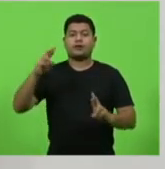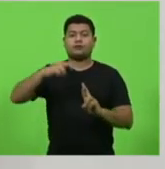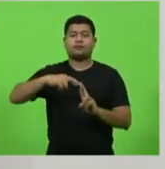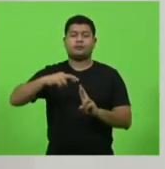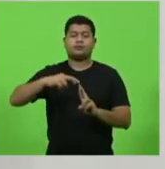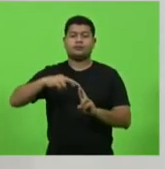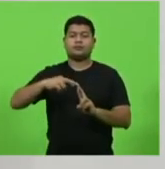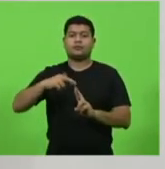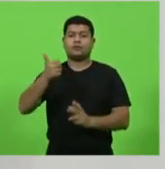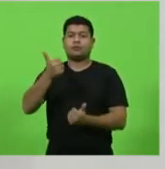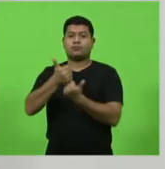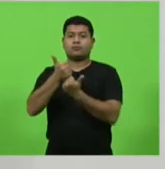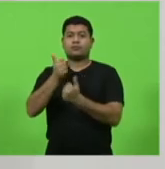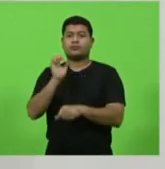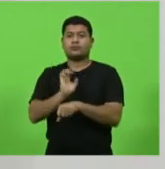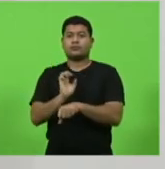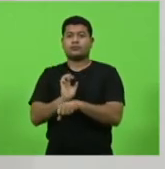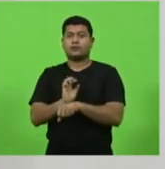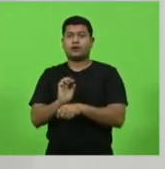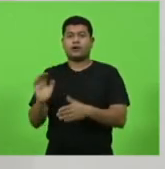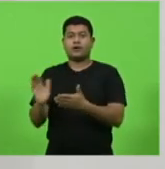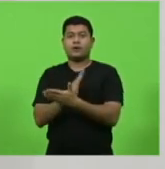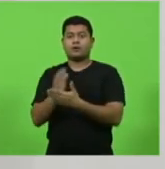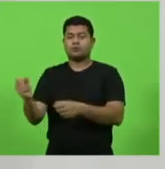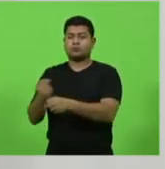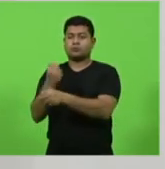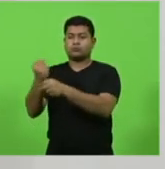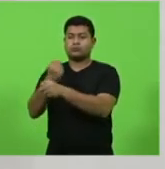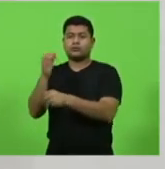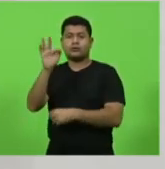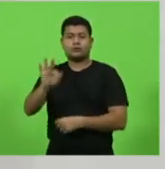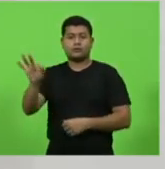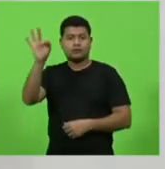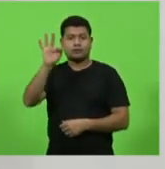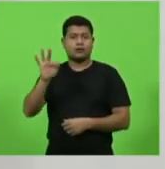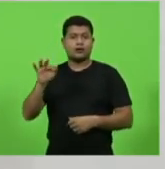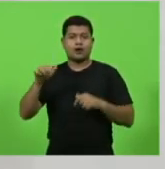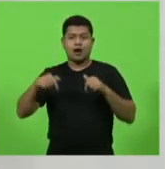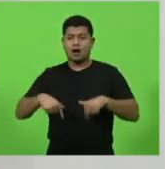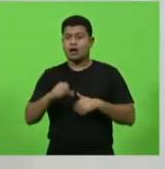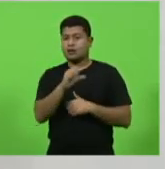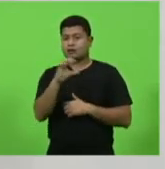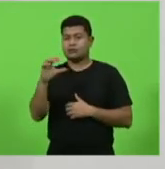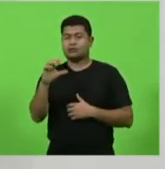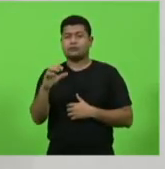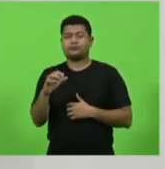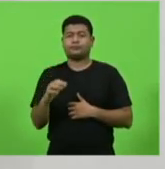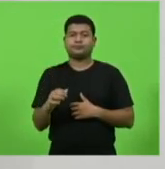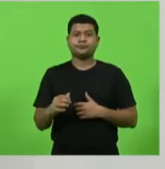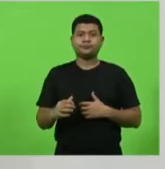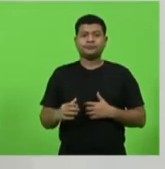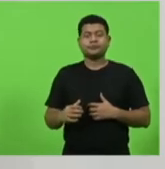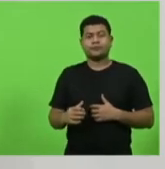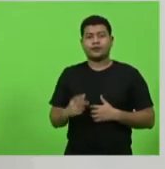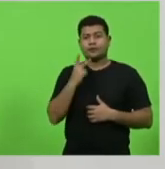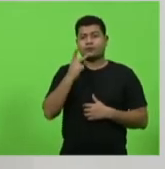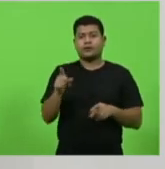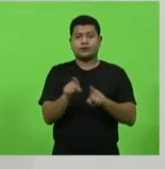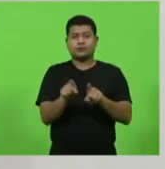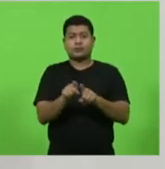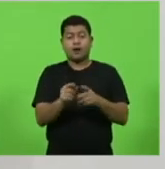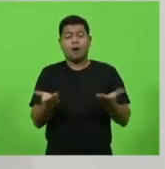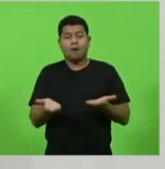do apoio do estado para algumas obras federais em Santa Catarina. E dizer que hoje mesmo eu